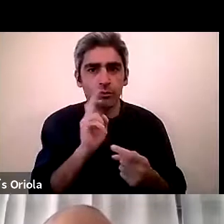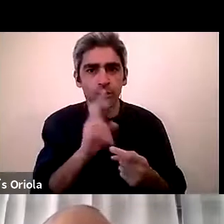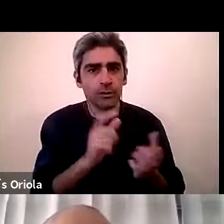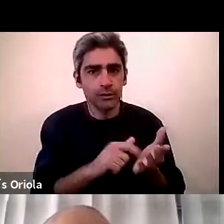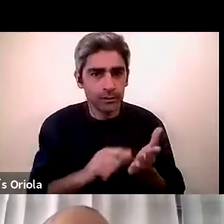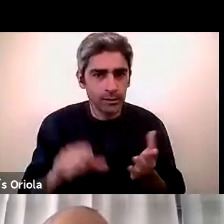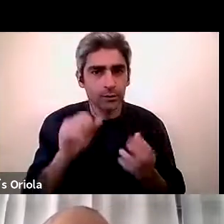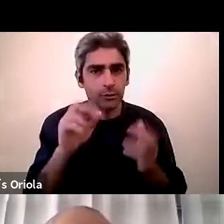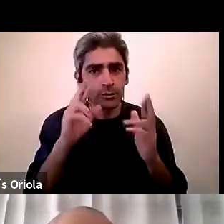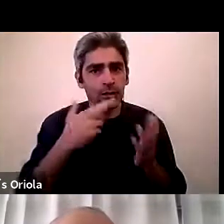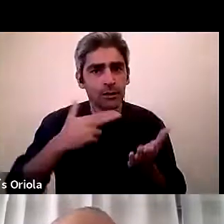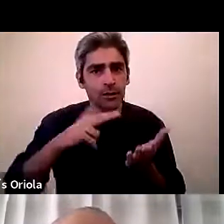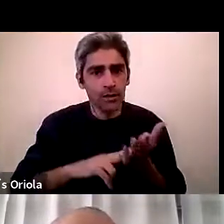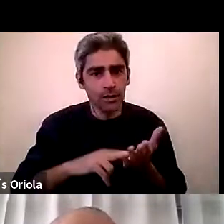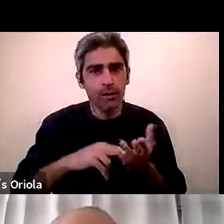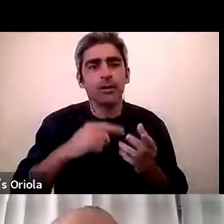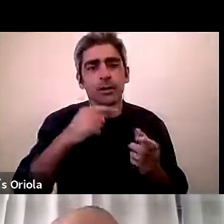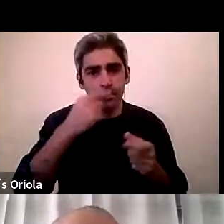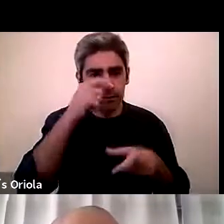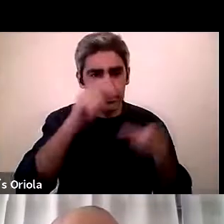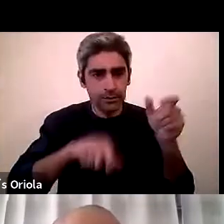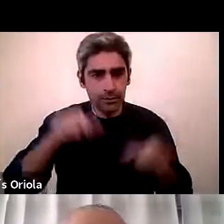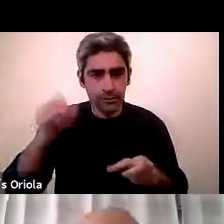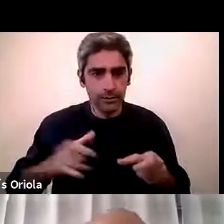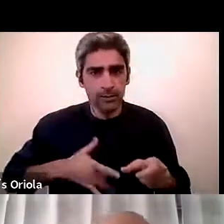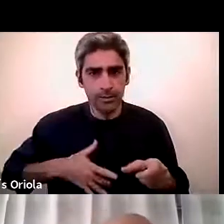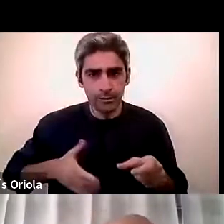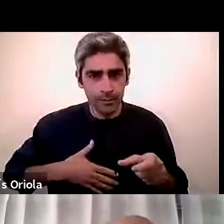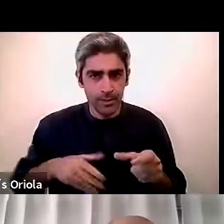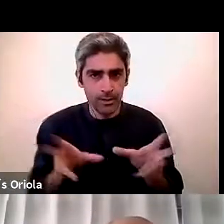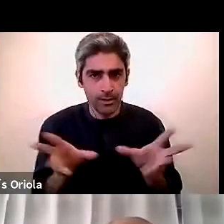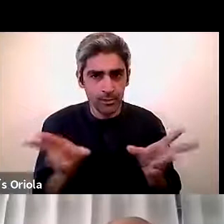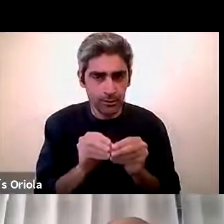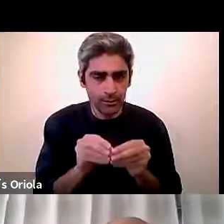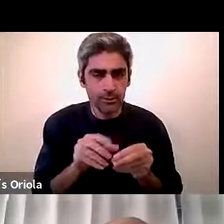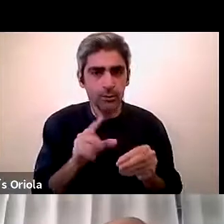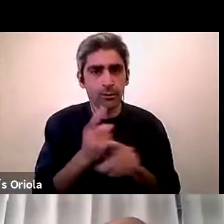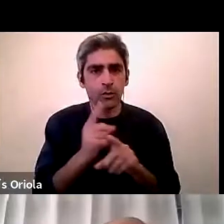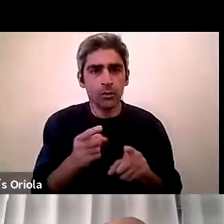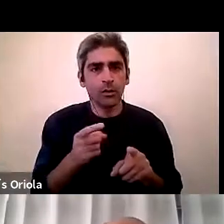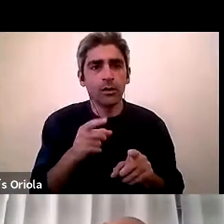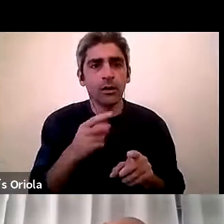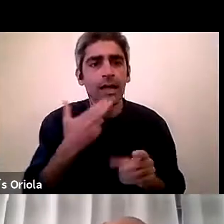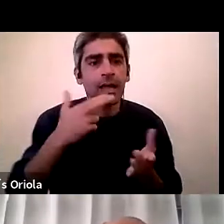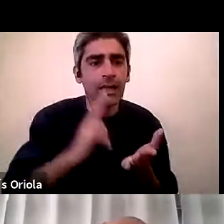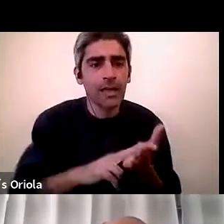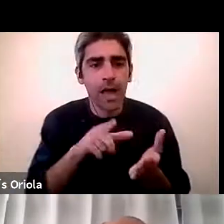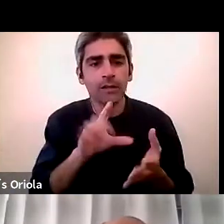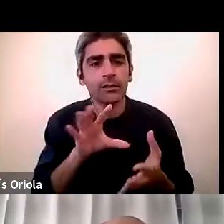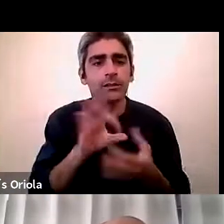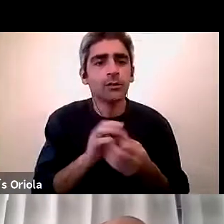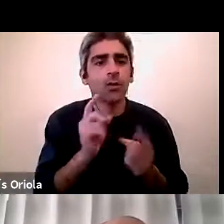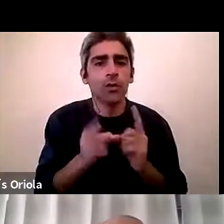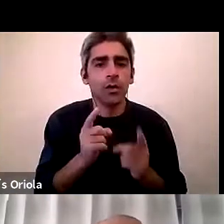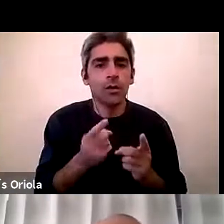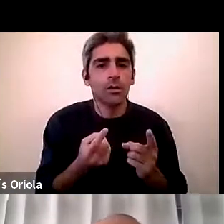e às expectativas reais dos cidadãos e empresas. Porque aqui a tónica no reais tem muito a ver